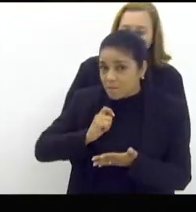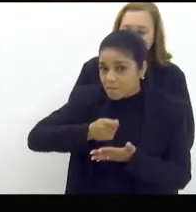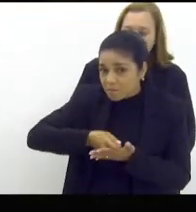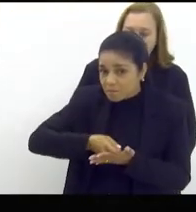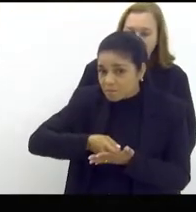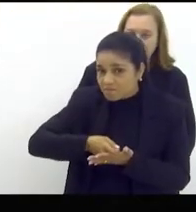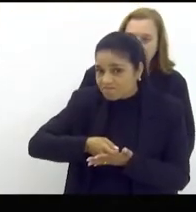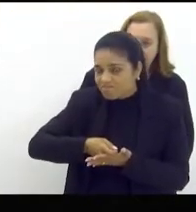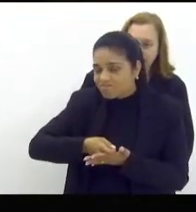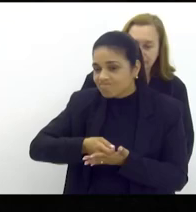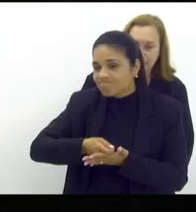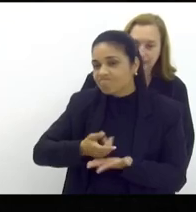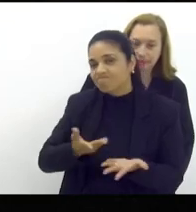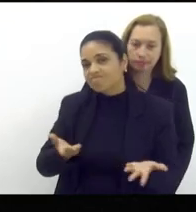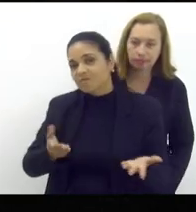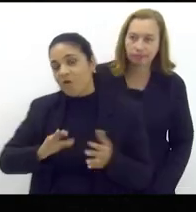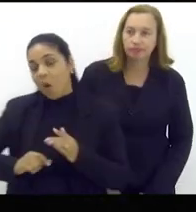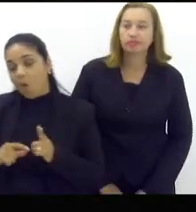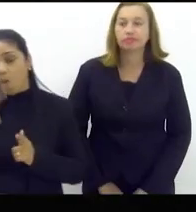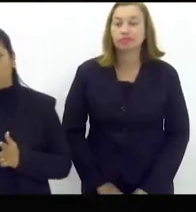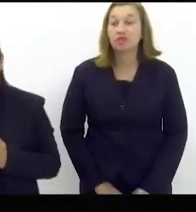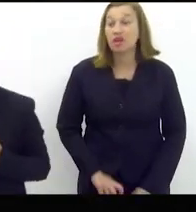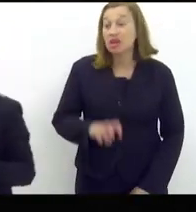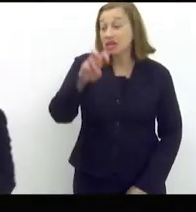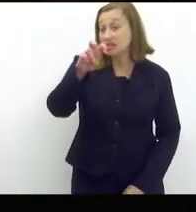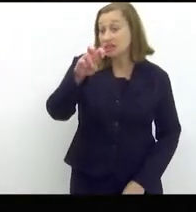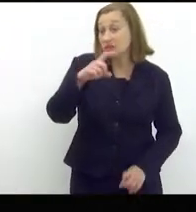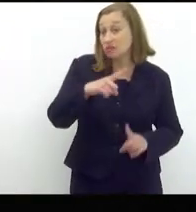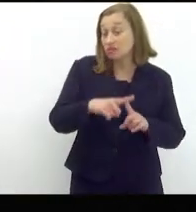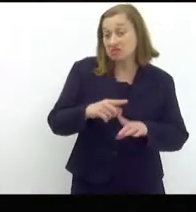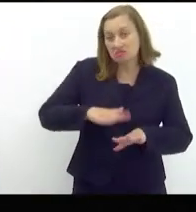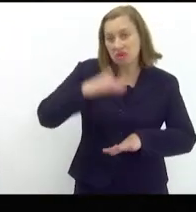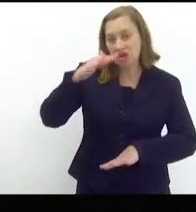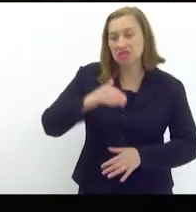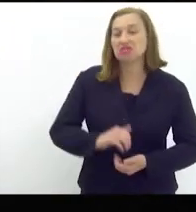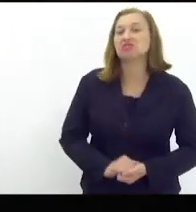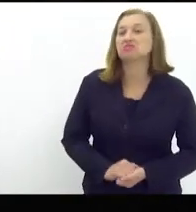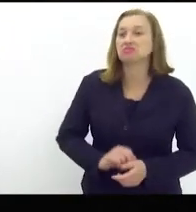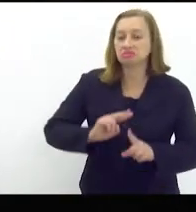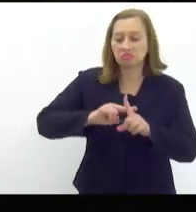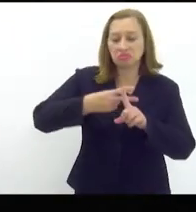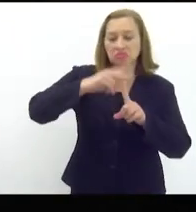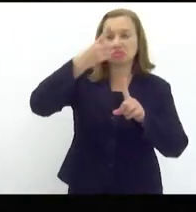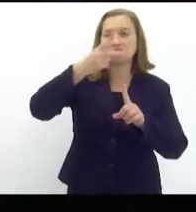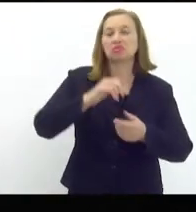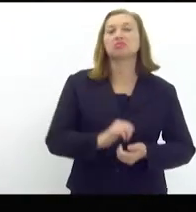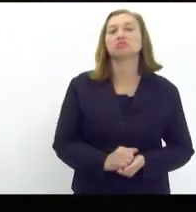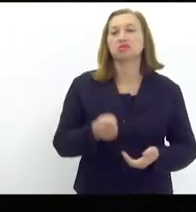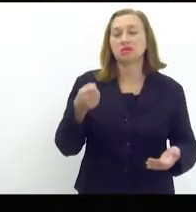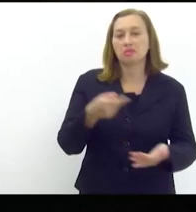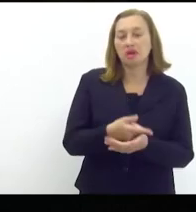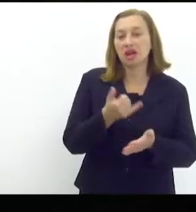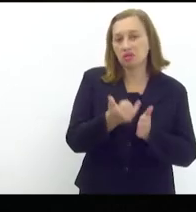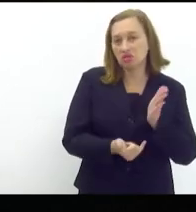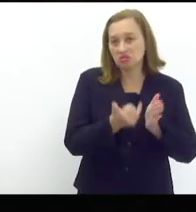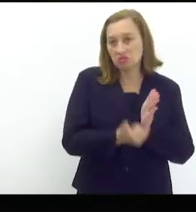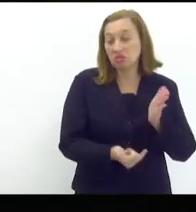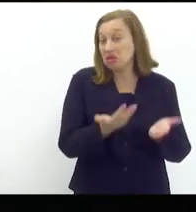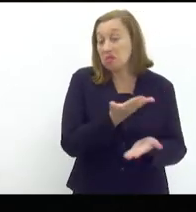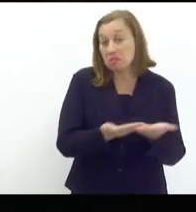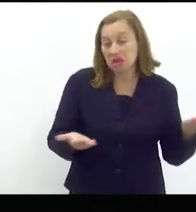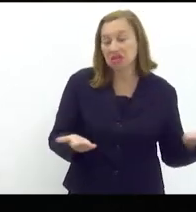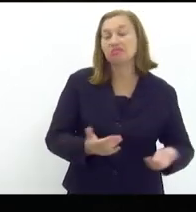não vai cair vai aumentar é cinco vezes mais o que também representa perda de